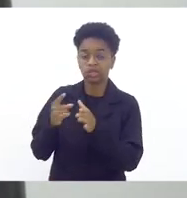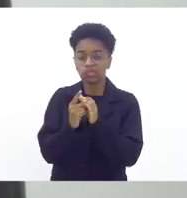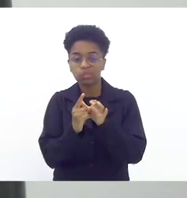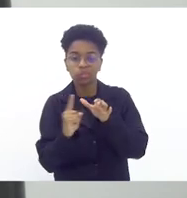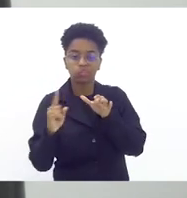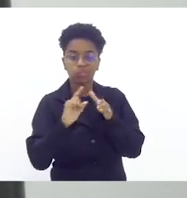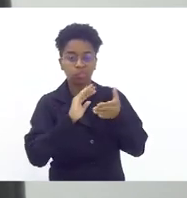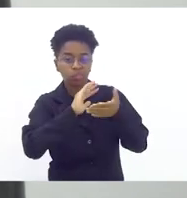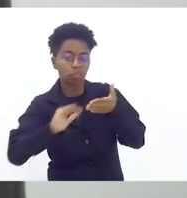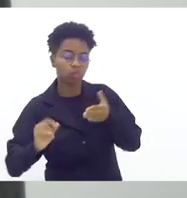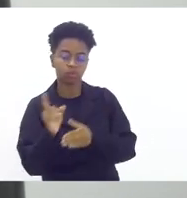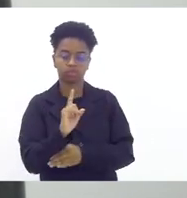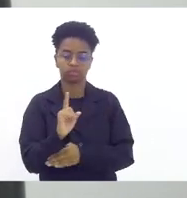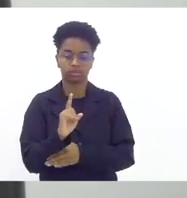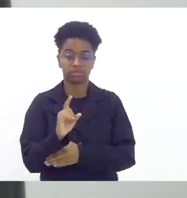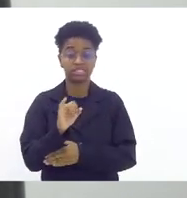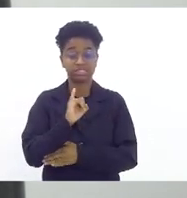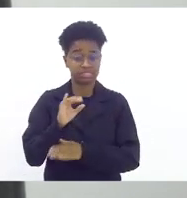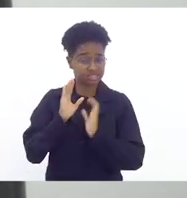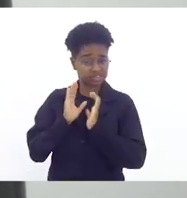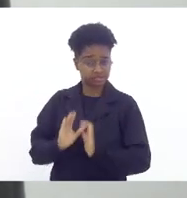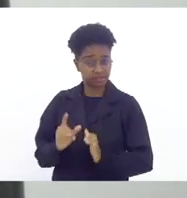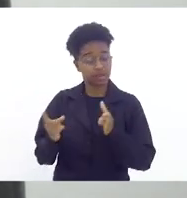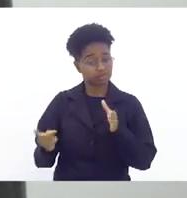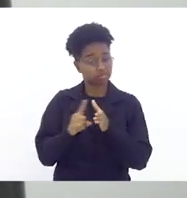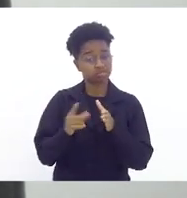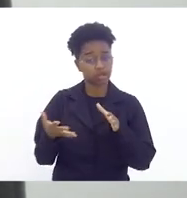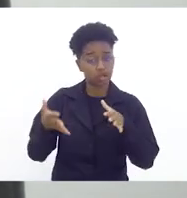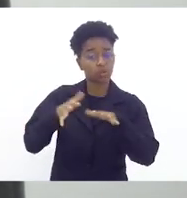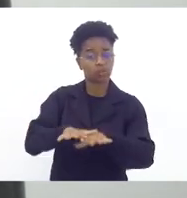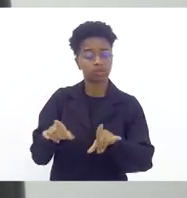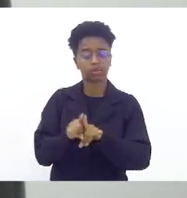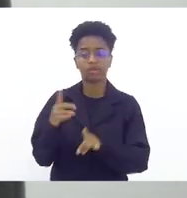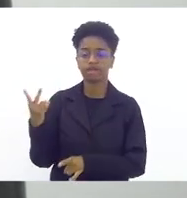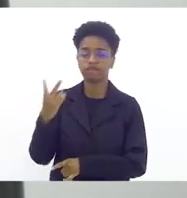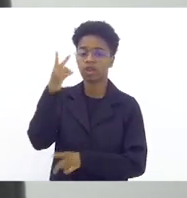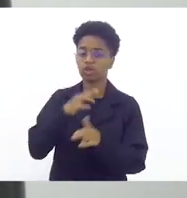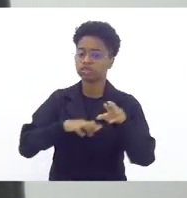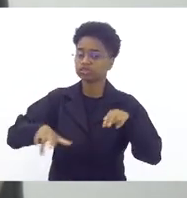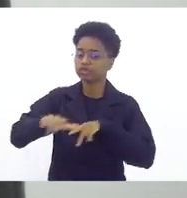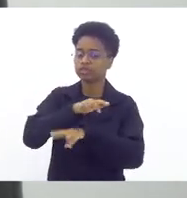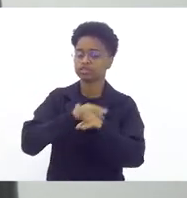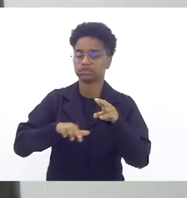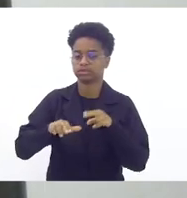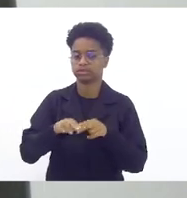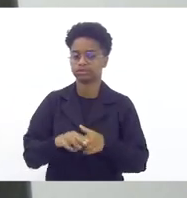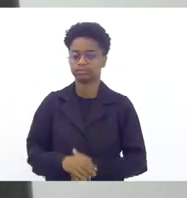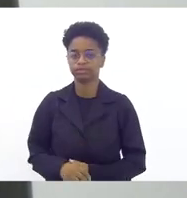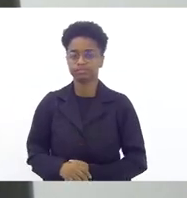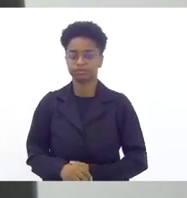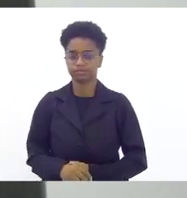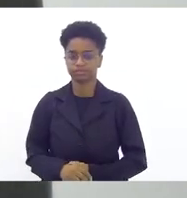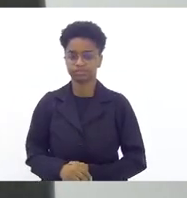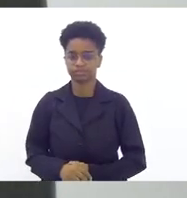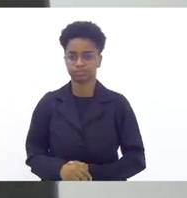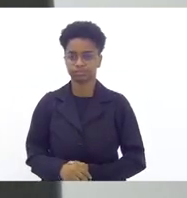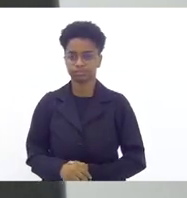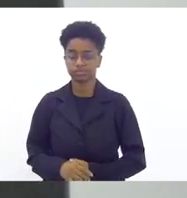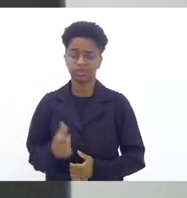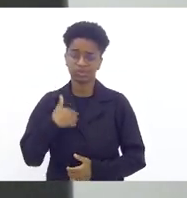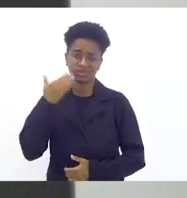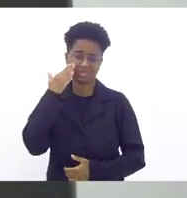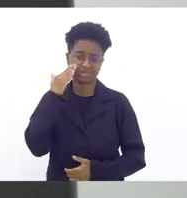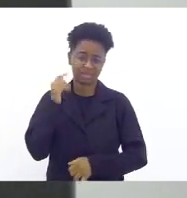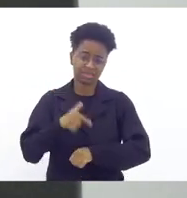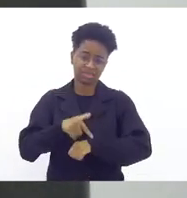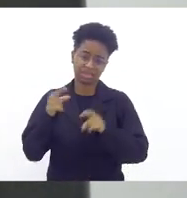civilizado inclui e valoriza a diversidade, inclui e valoriza a diversidade. Bom, eu sei que o tempo é